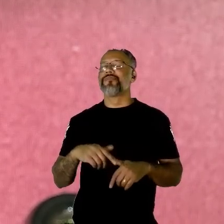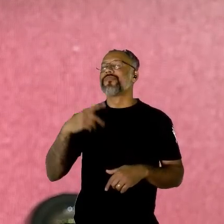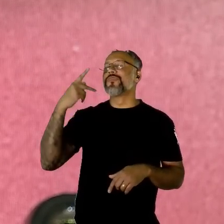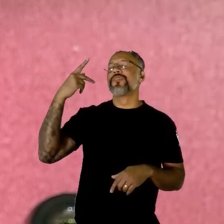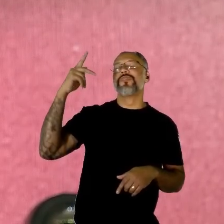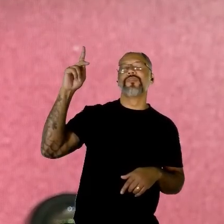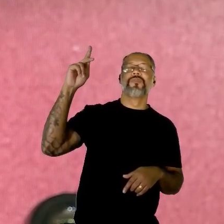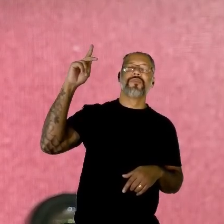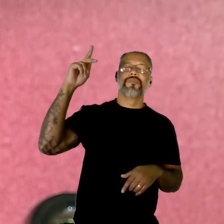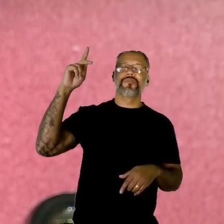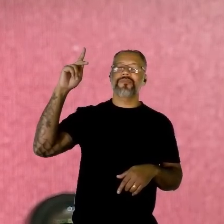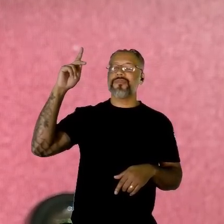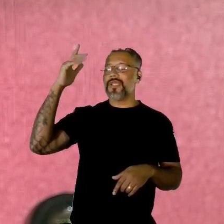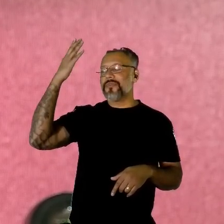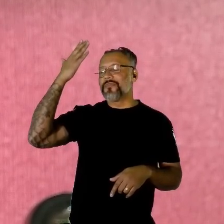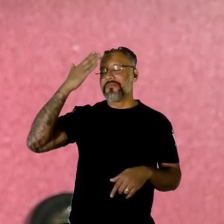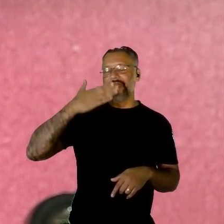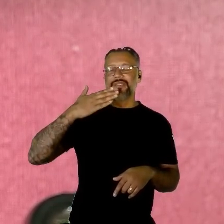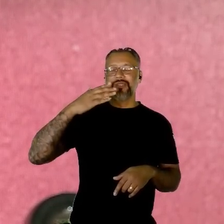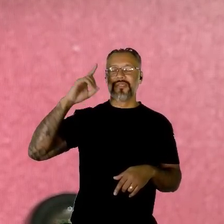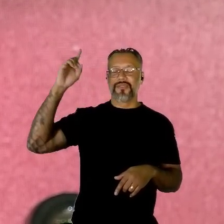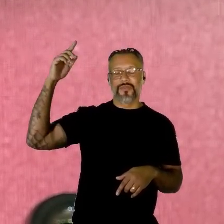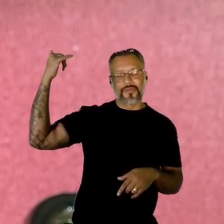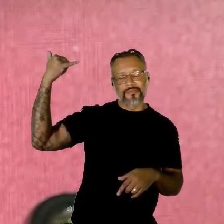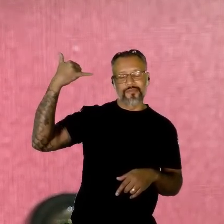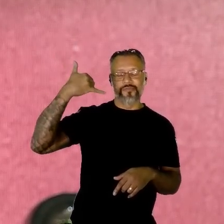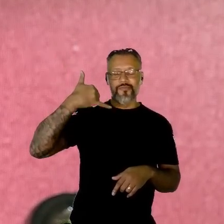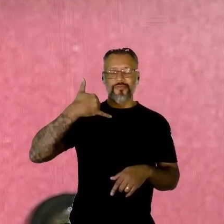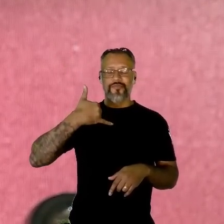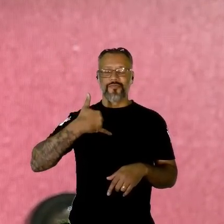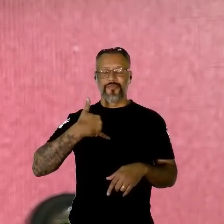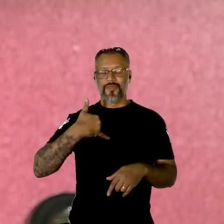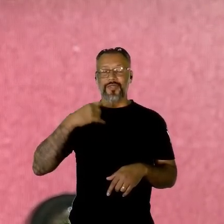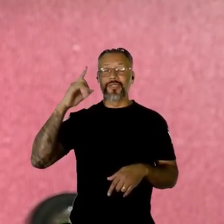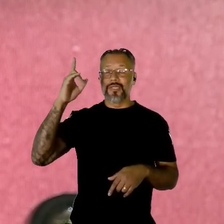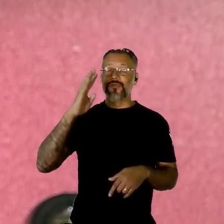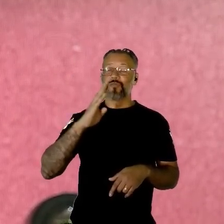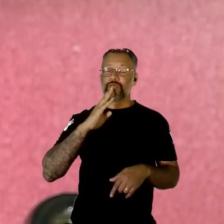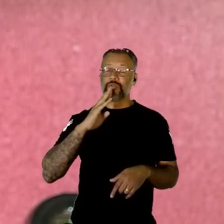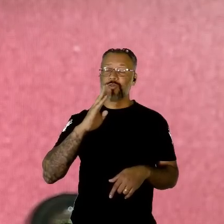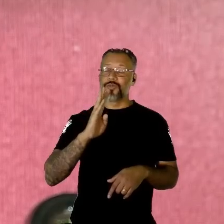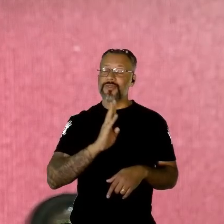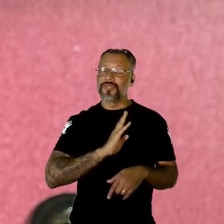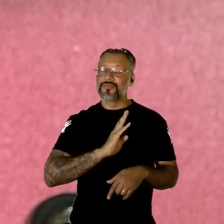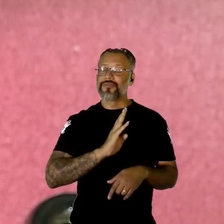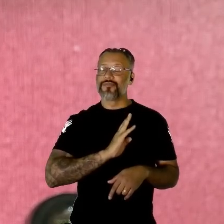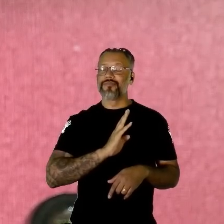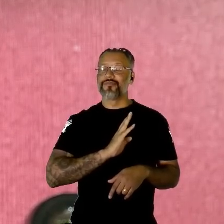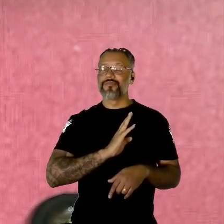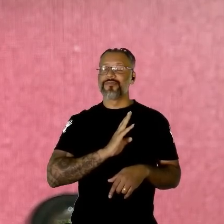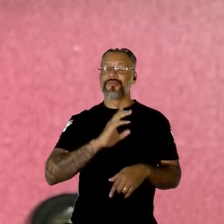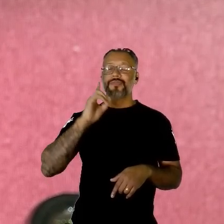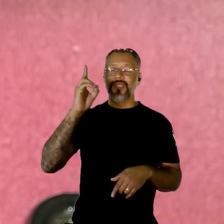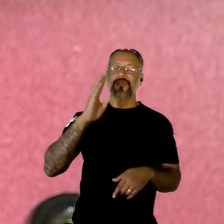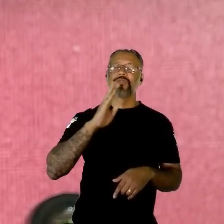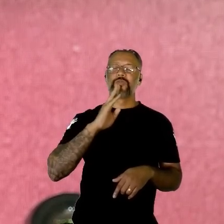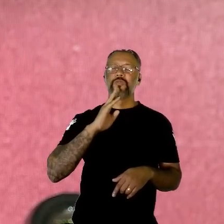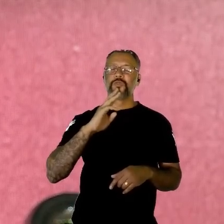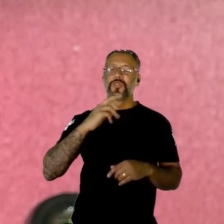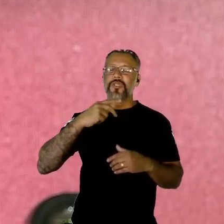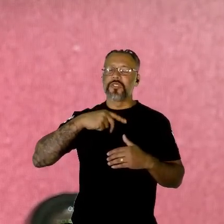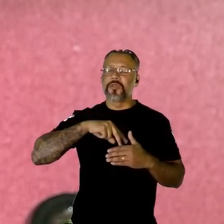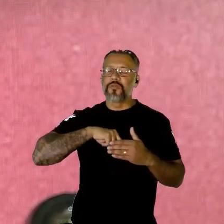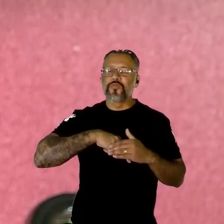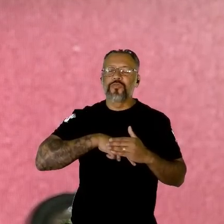Senhor é a tua voz a voz que me conhece a voz que me conhece individualmente